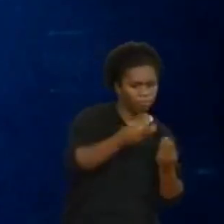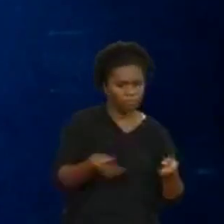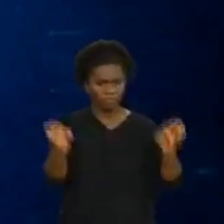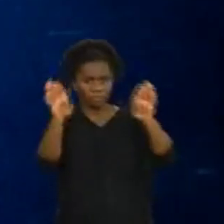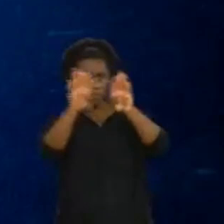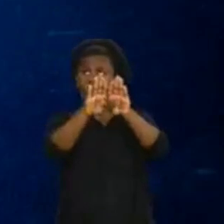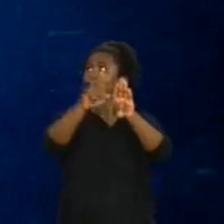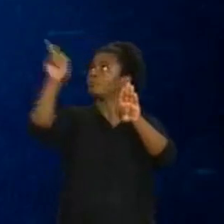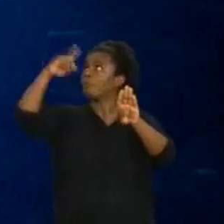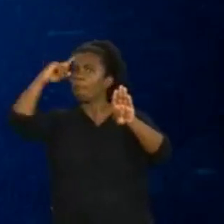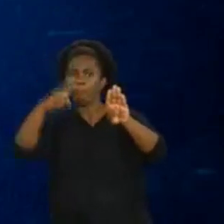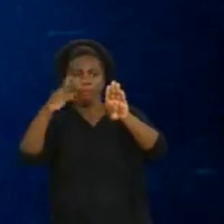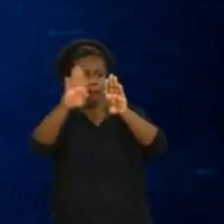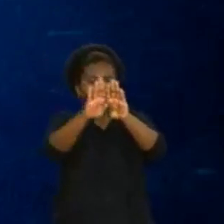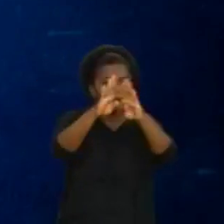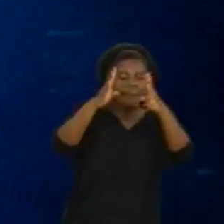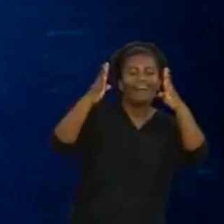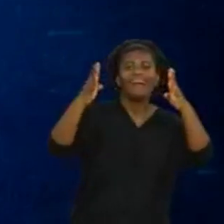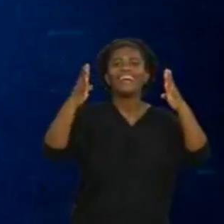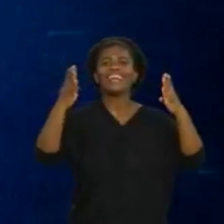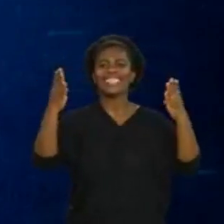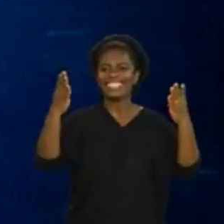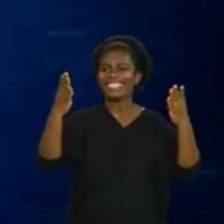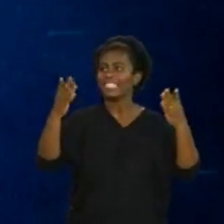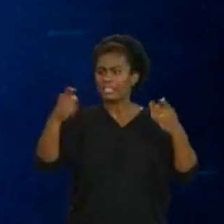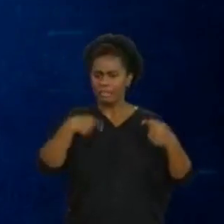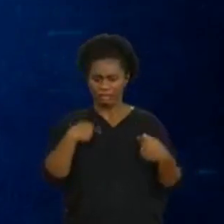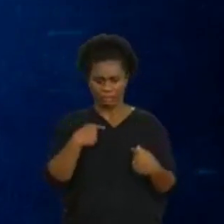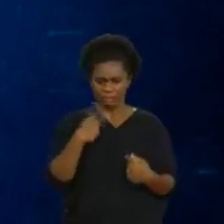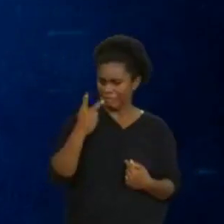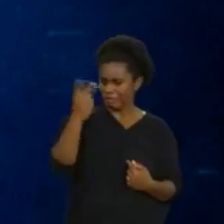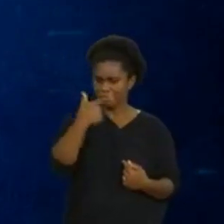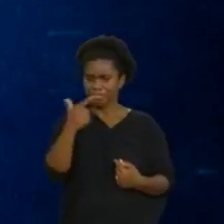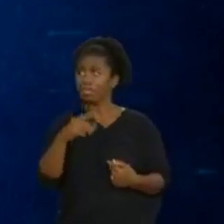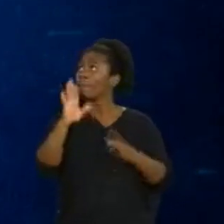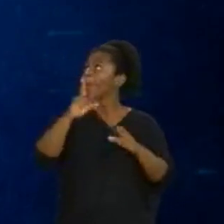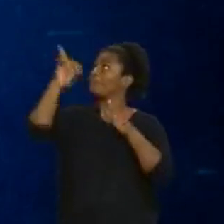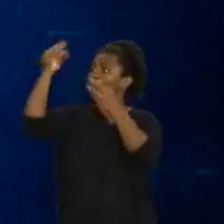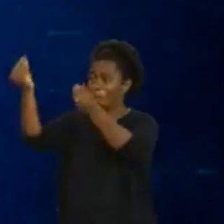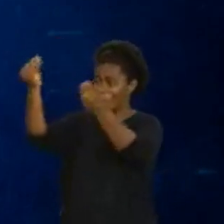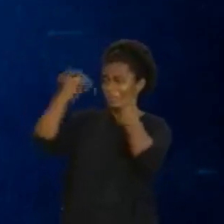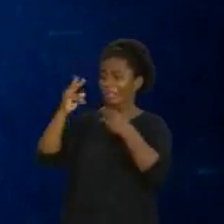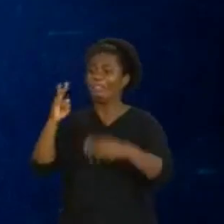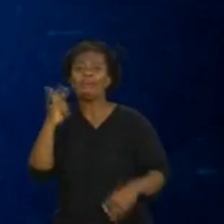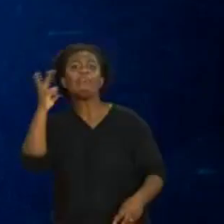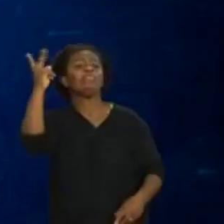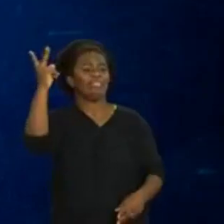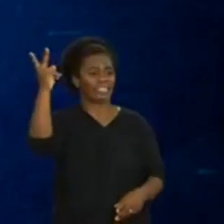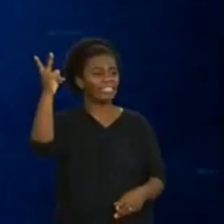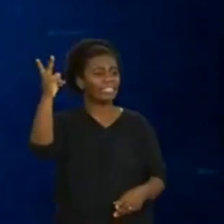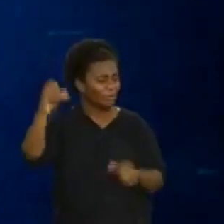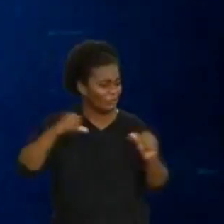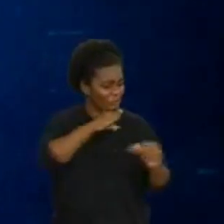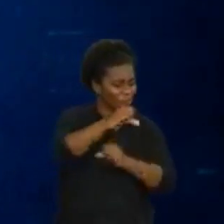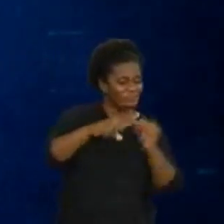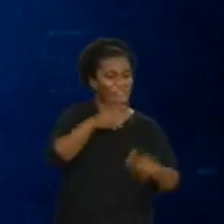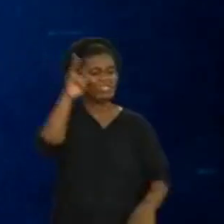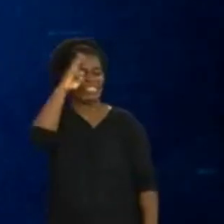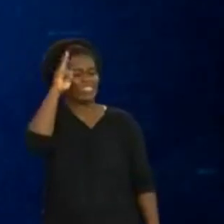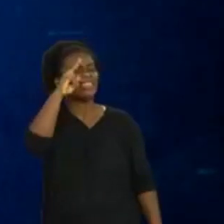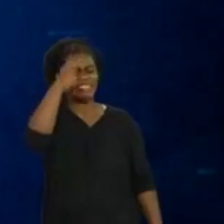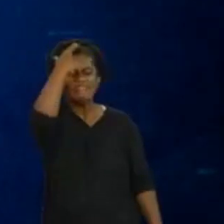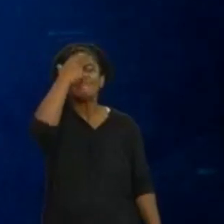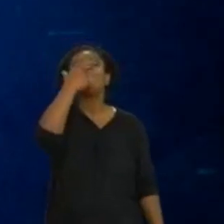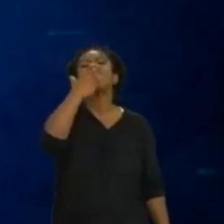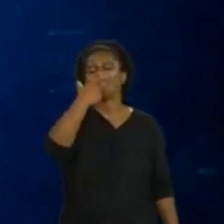cada porta que o mundo fechou. Eu não valia nada, ele me deu valor. Mudou minha